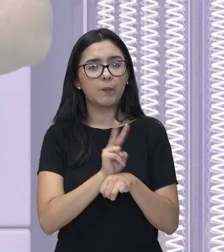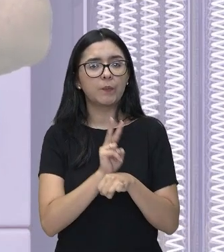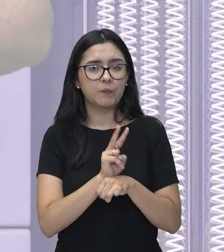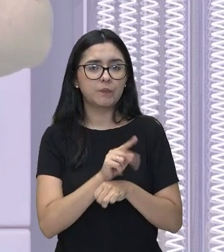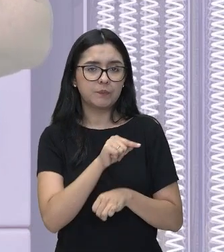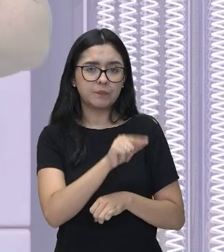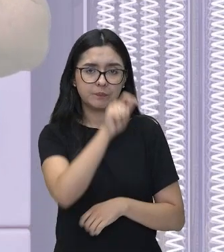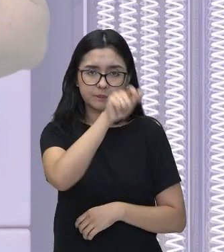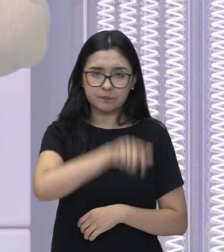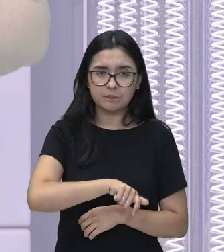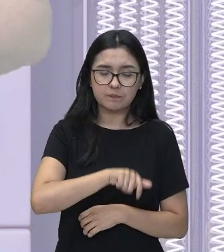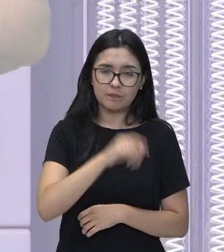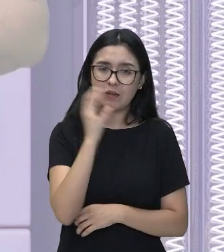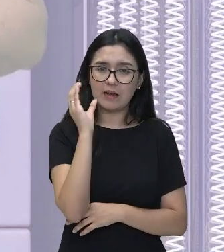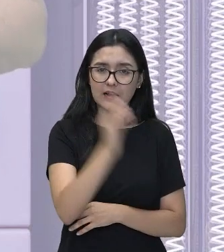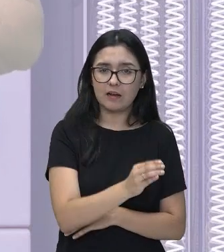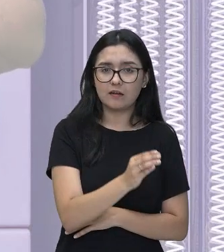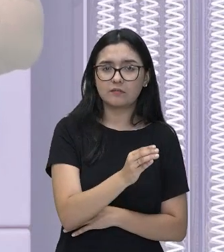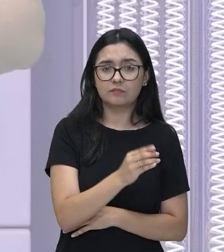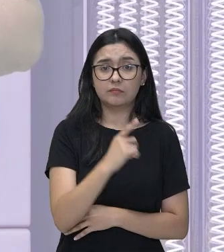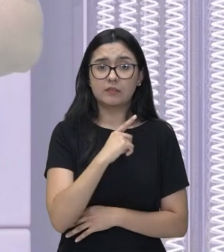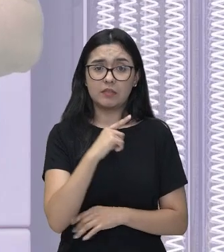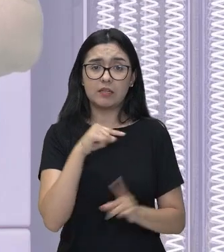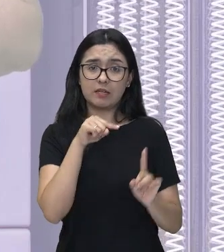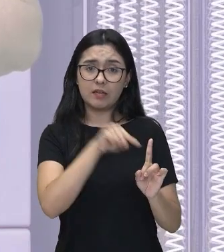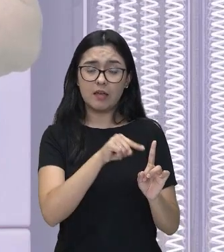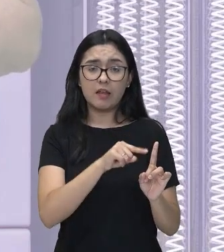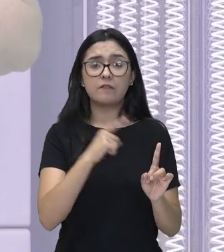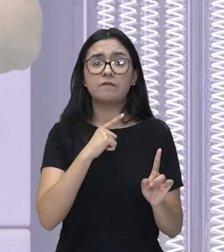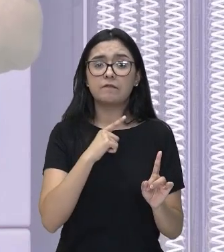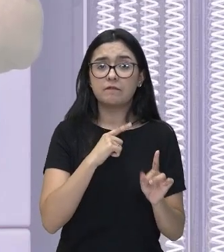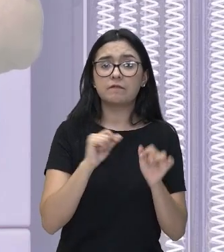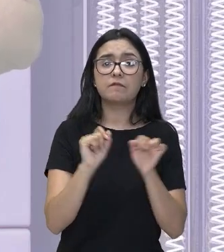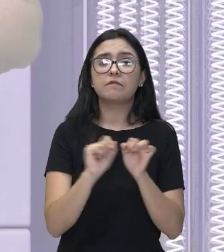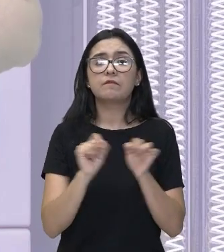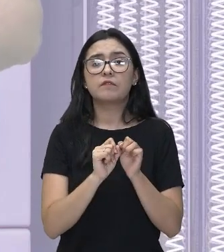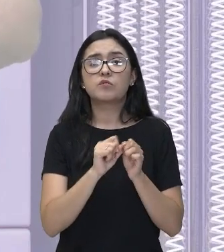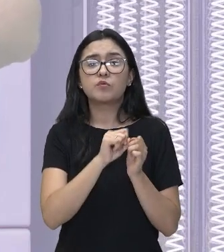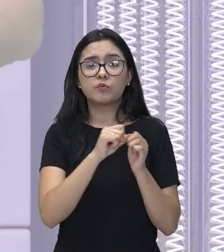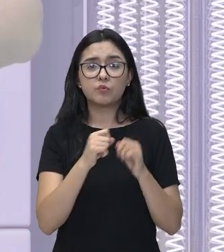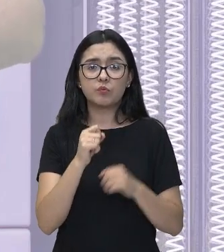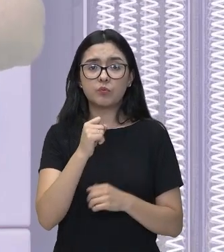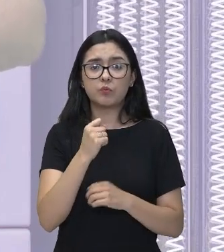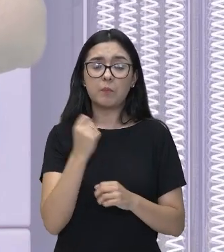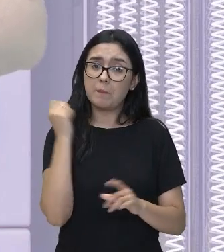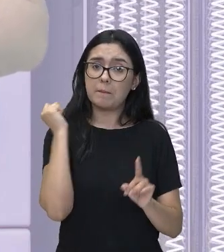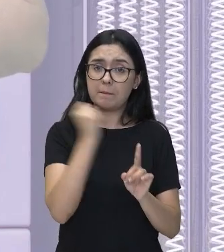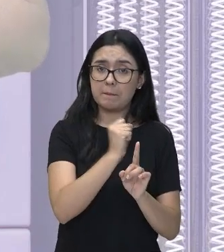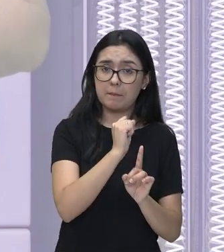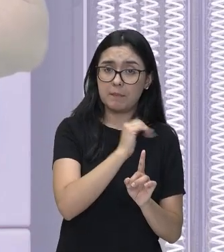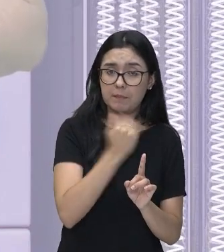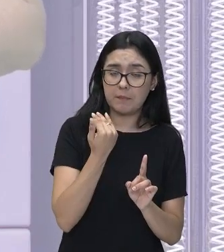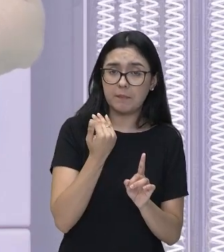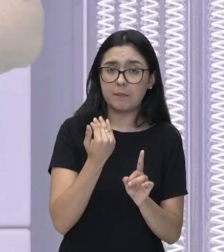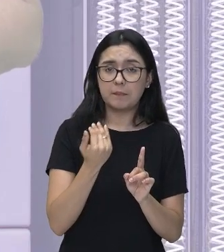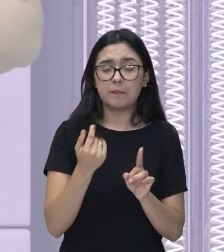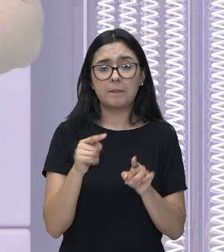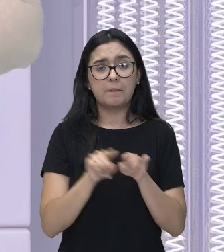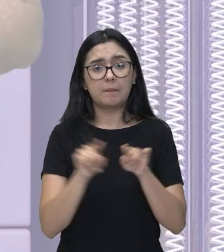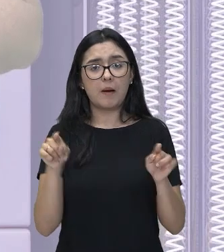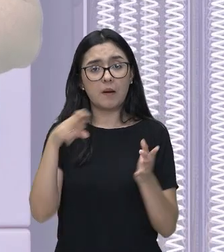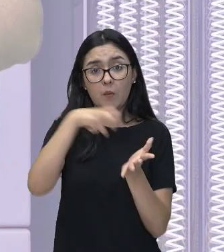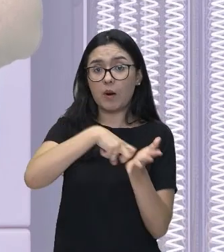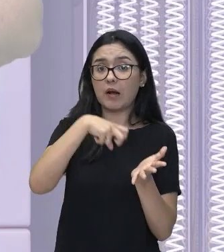aquela vida, que embora tenha feito algo errado, né, ela cumpre ali a penitência dela,